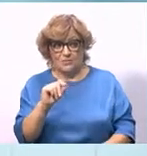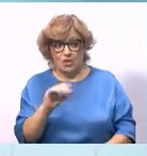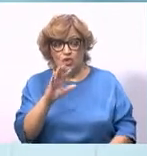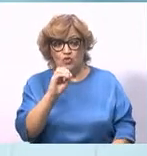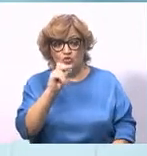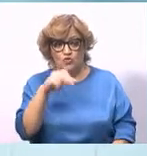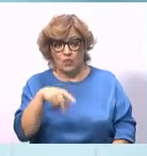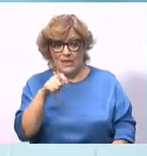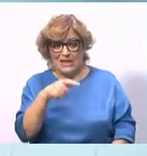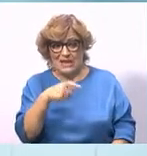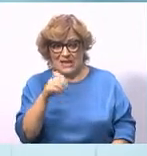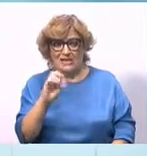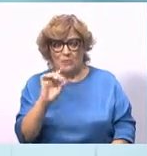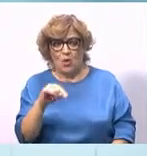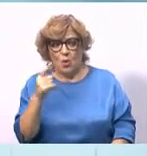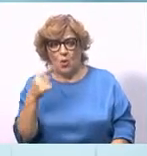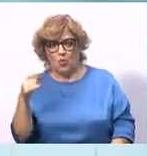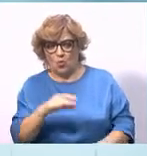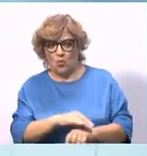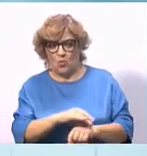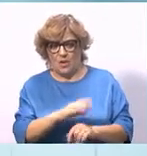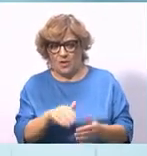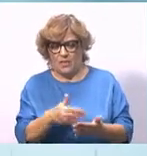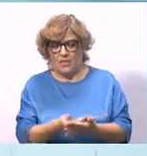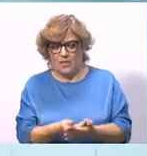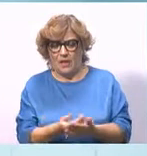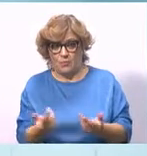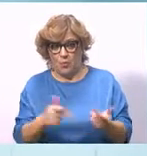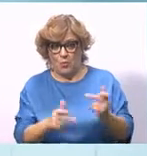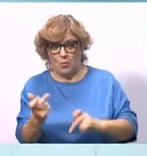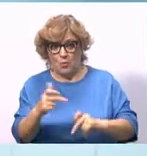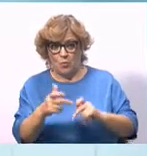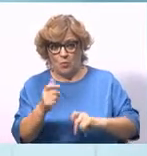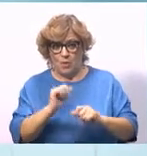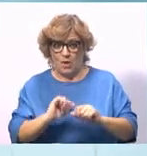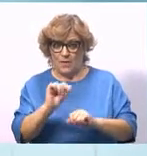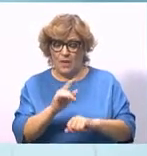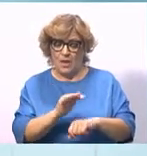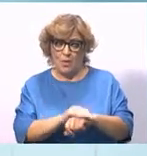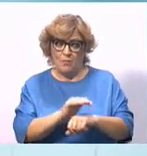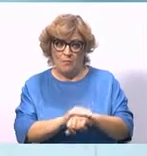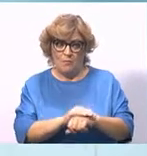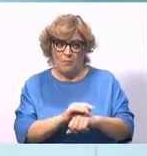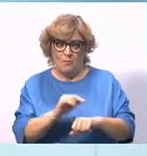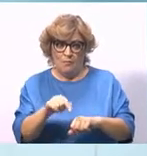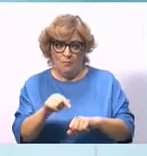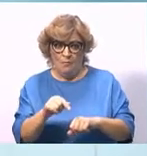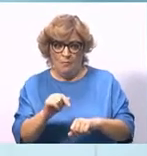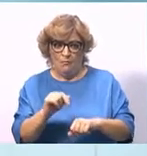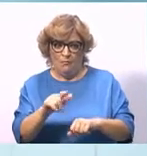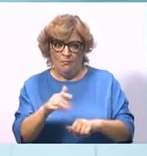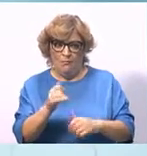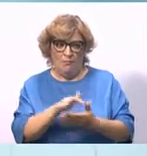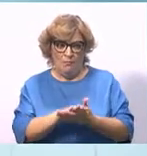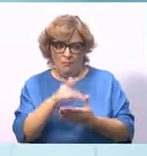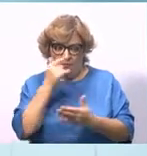joanetes e muitas outras patologias que podem surgir, de facto, advindas desse calçado.